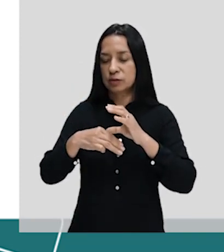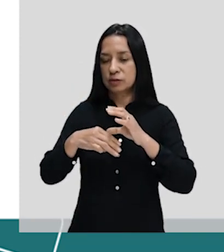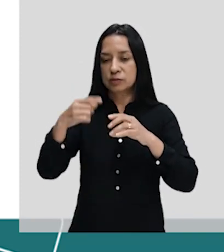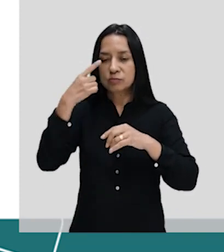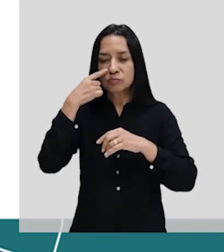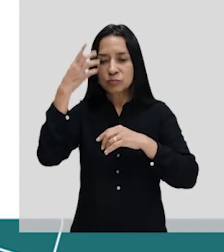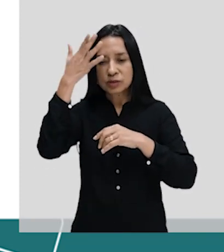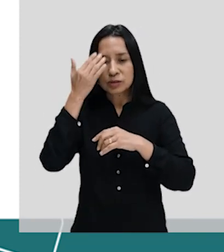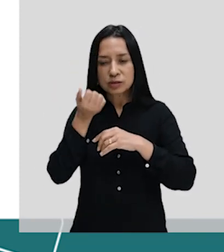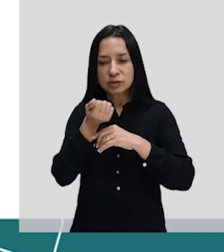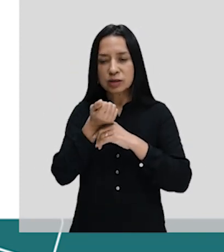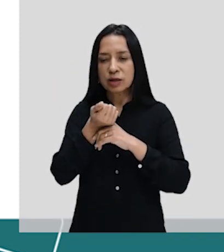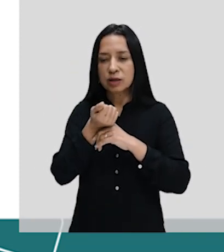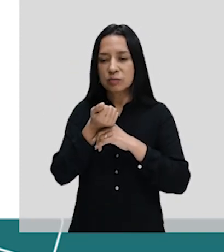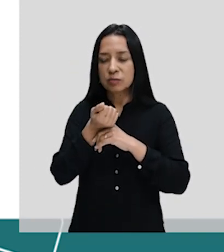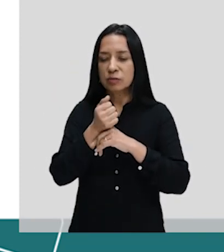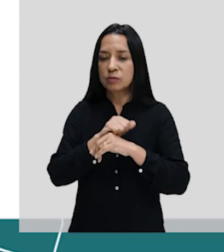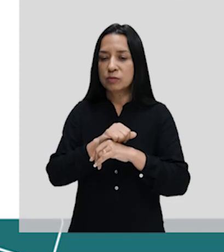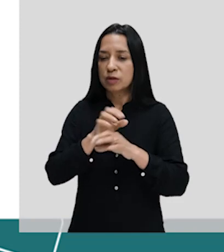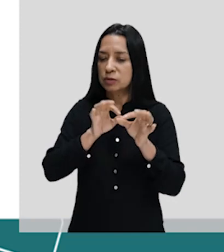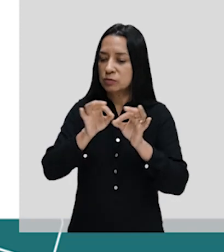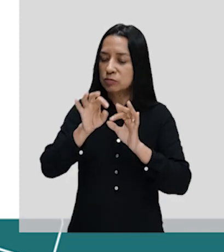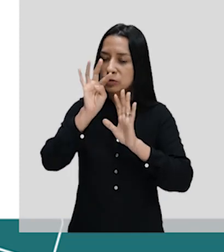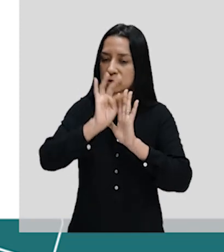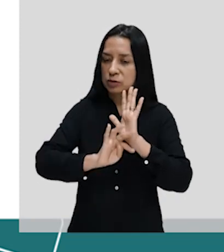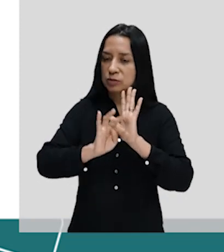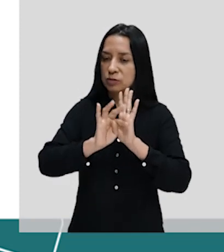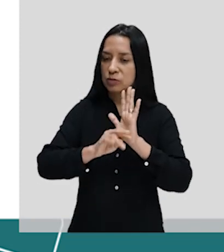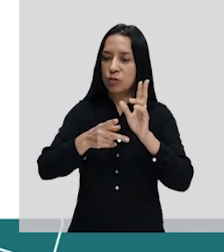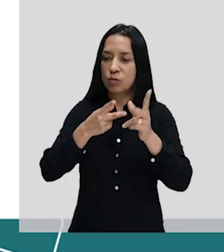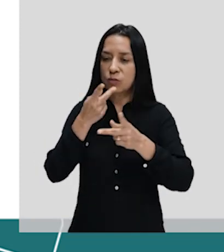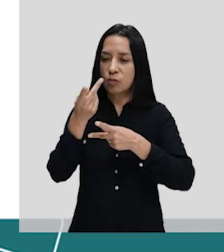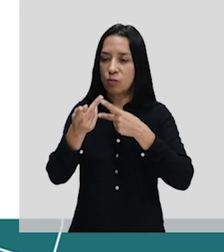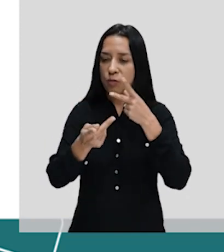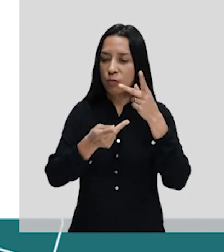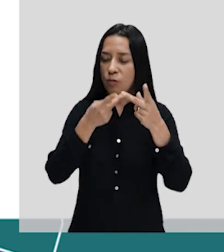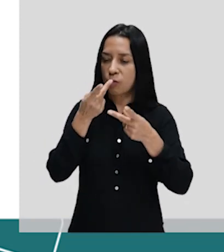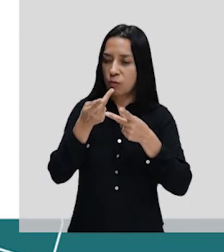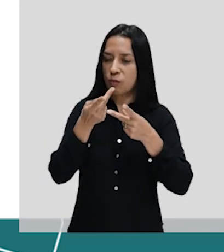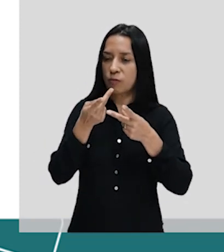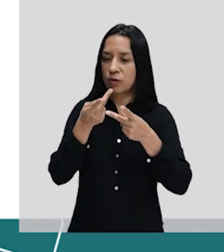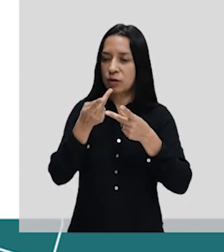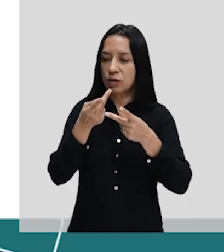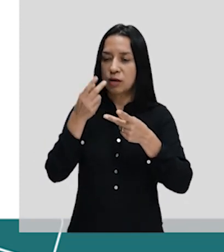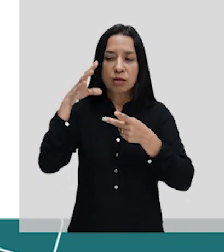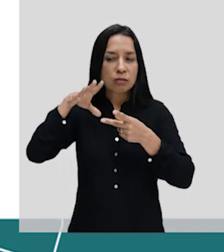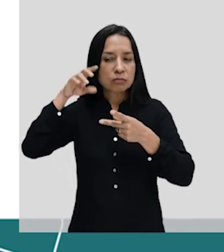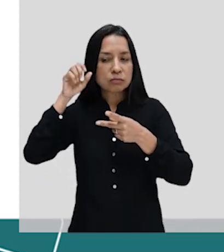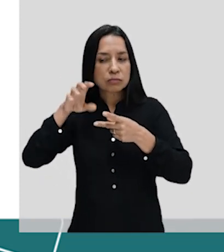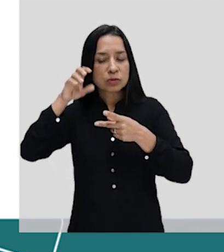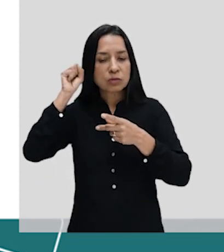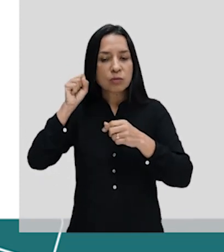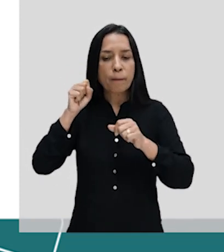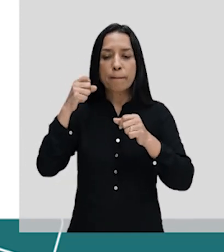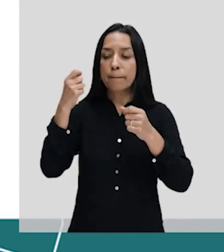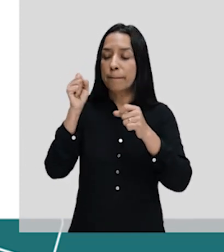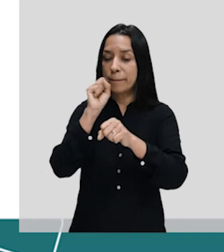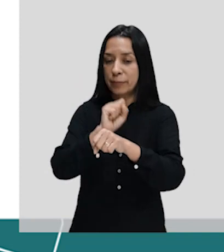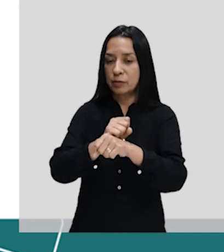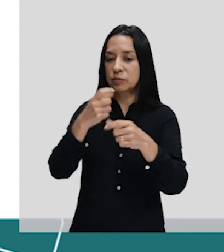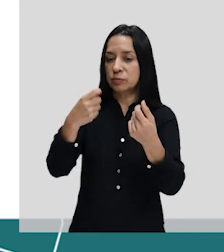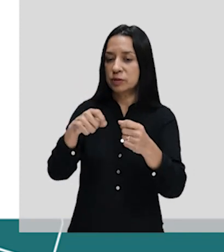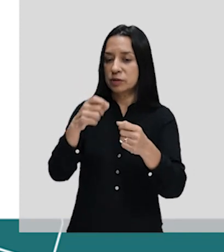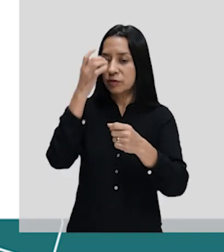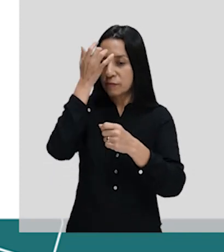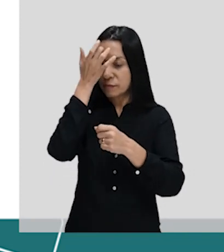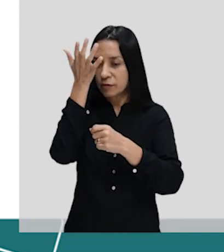as flexões do texto e dizer o modo de entonação e as pausas necessárias que facilitam sua